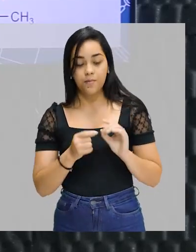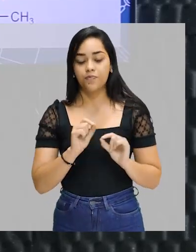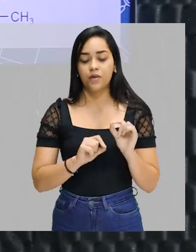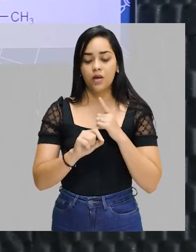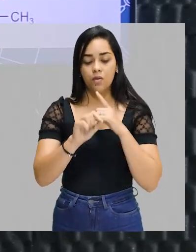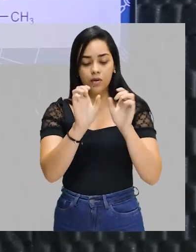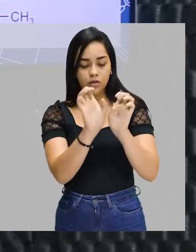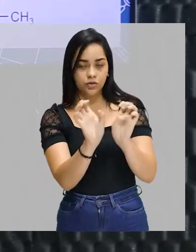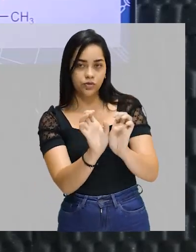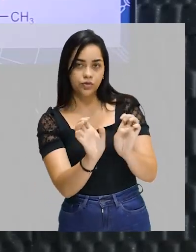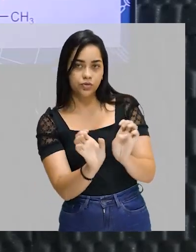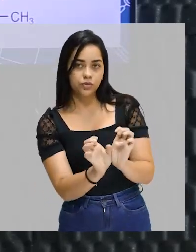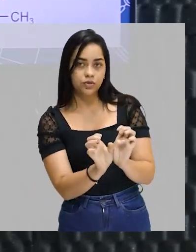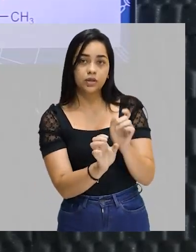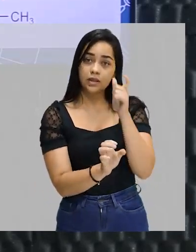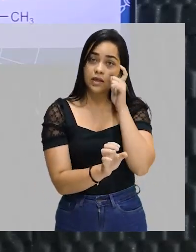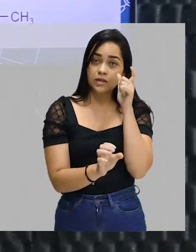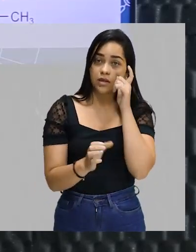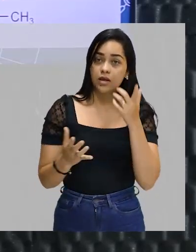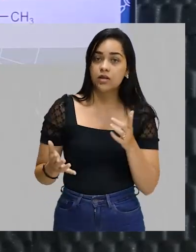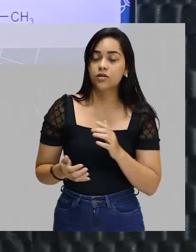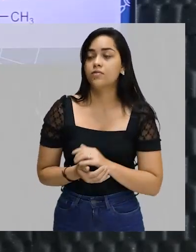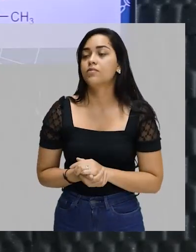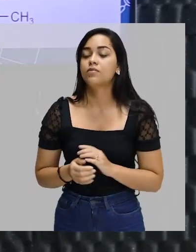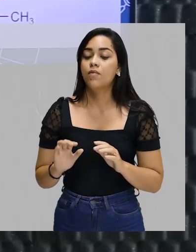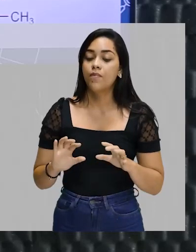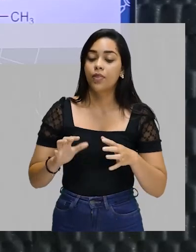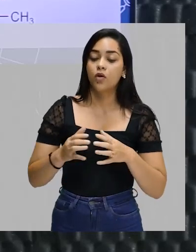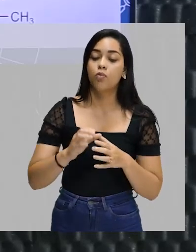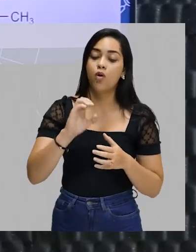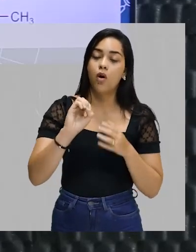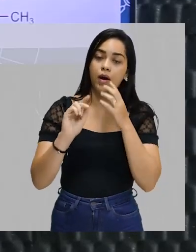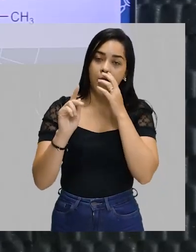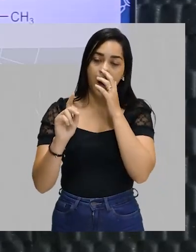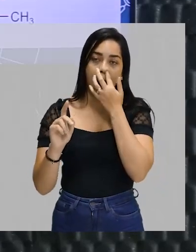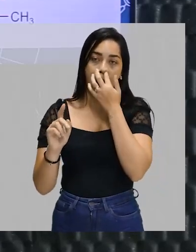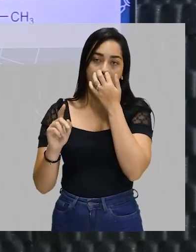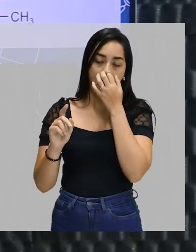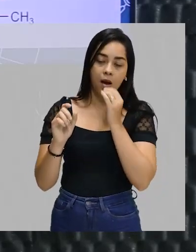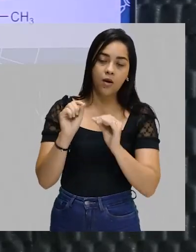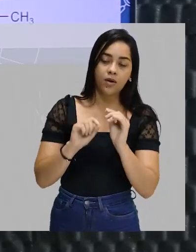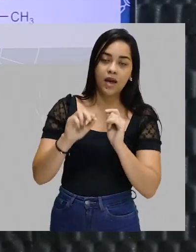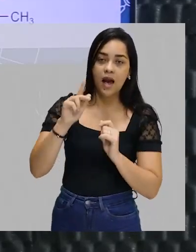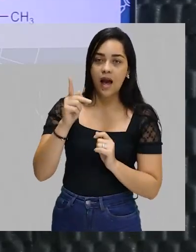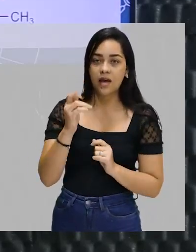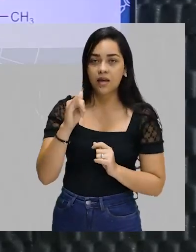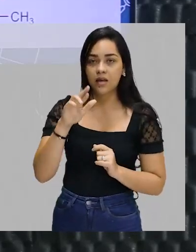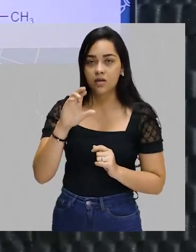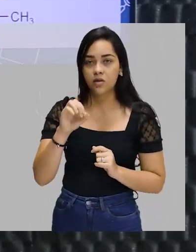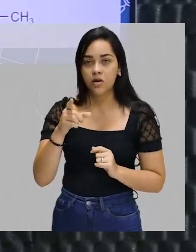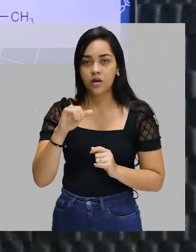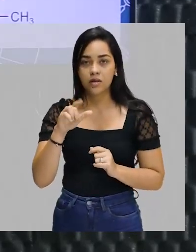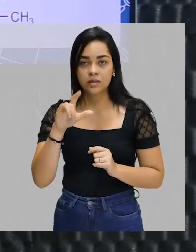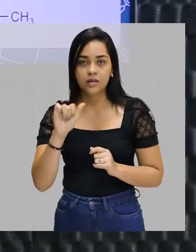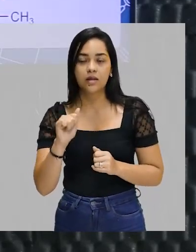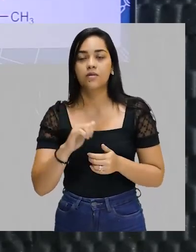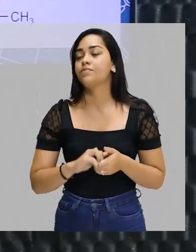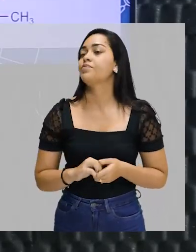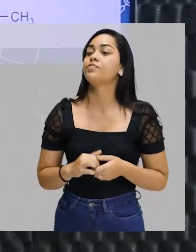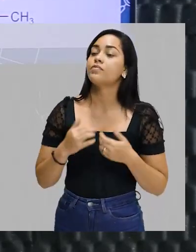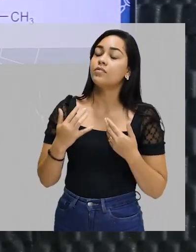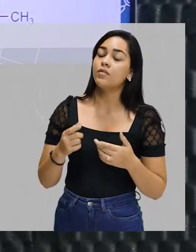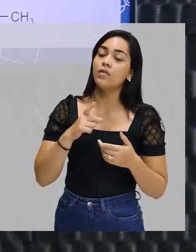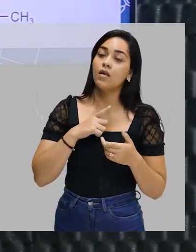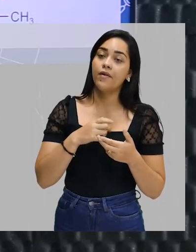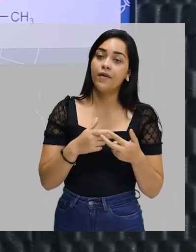uma estrutura interessante, que é o grupo OH, certo? A hidroxila. Então,